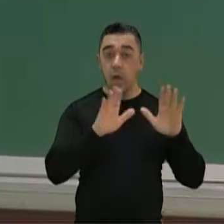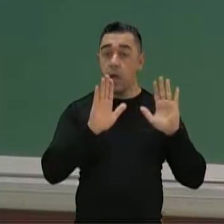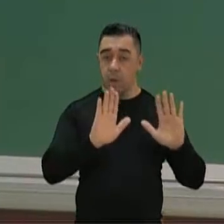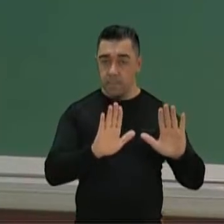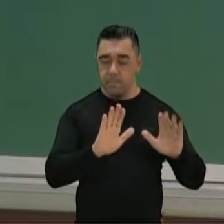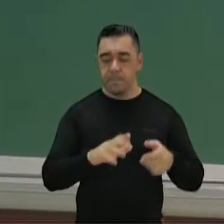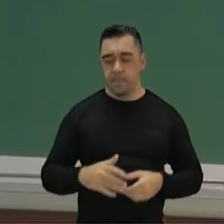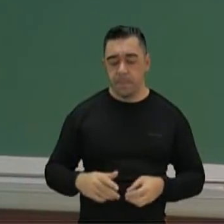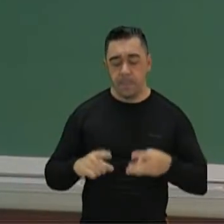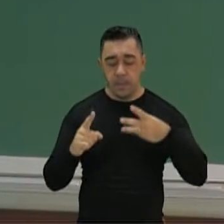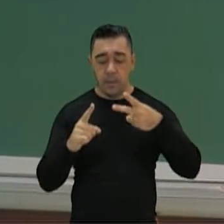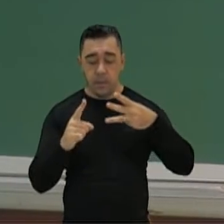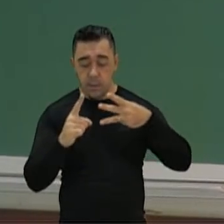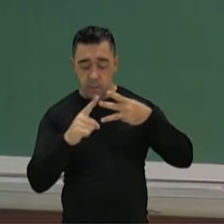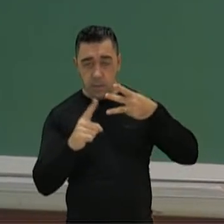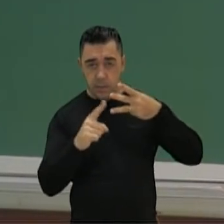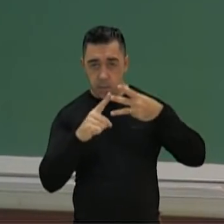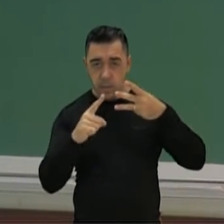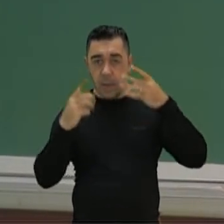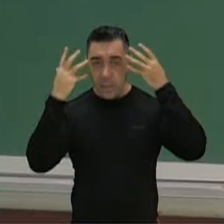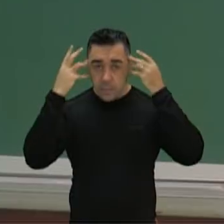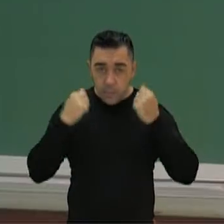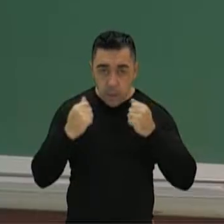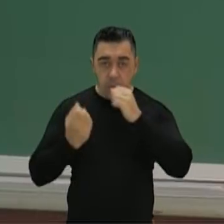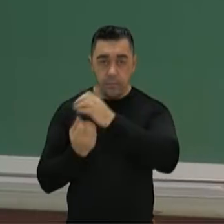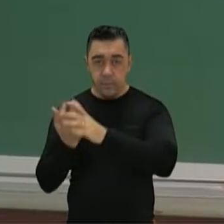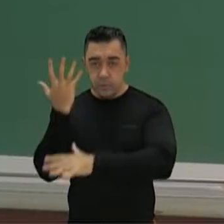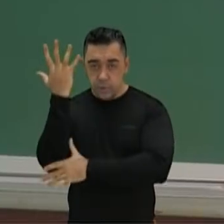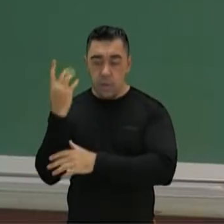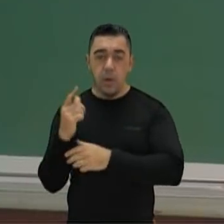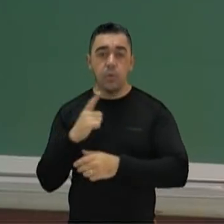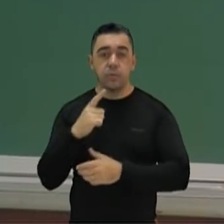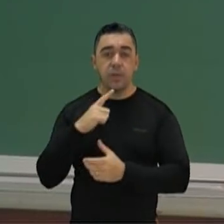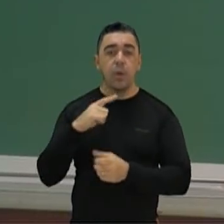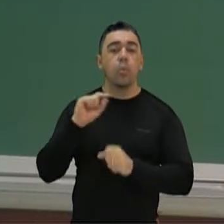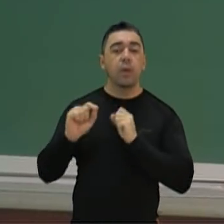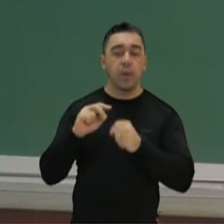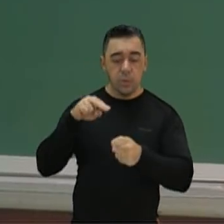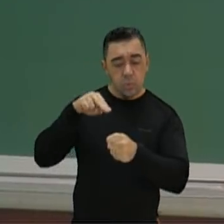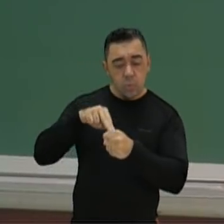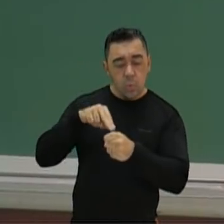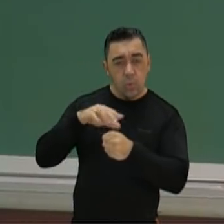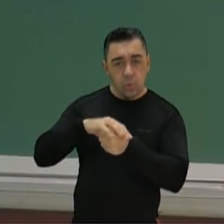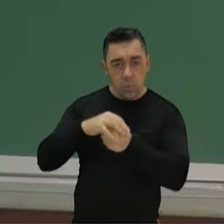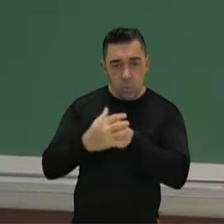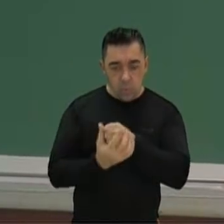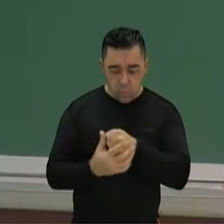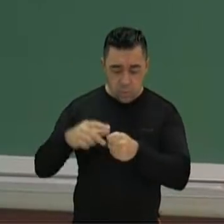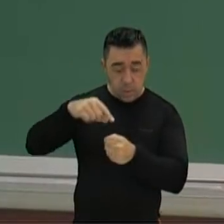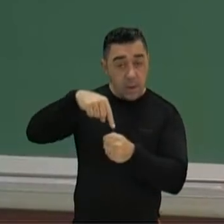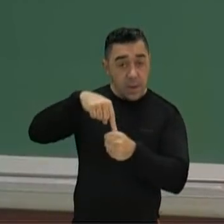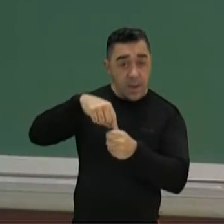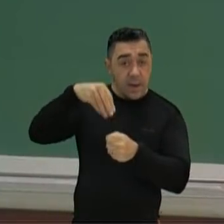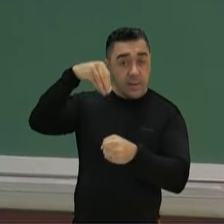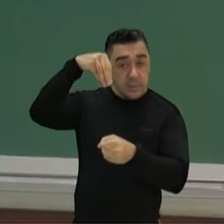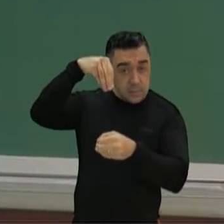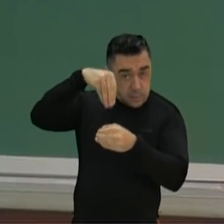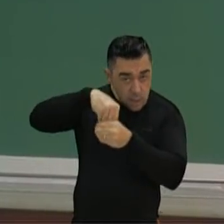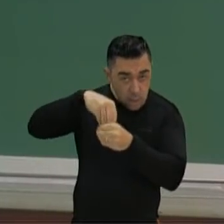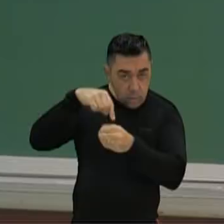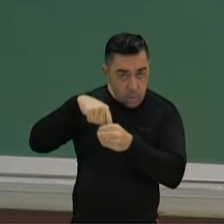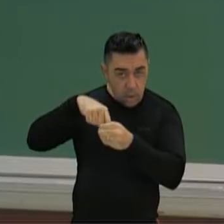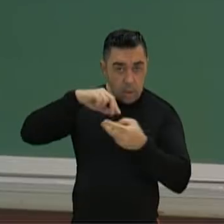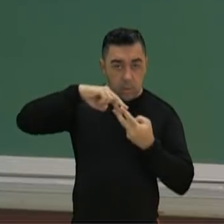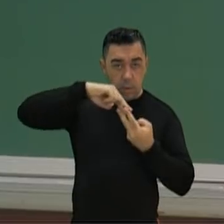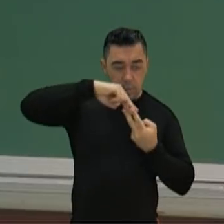protegido, dentro de um núcleo, que nós estamos vendo aqui na imagem. Então, esse material genético ele